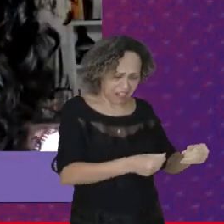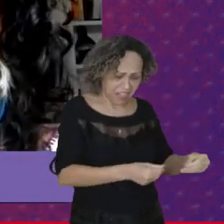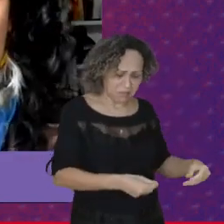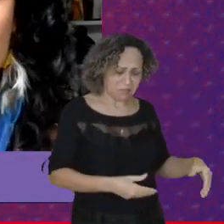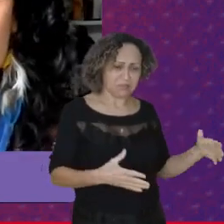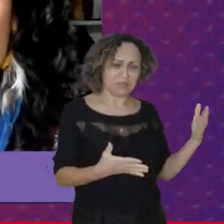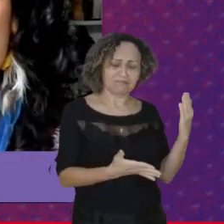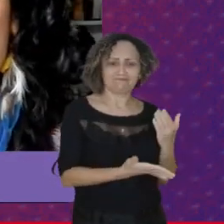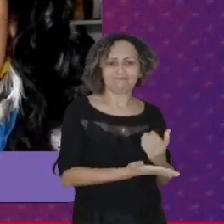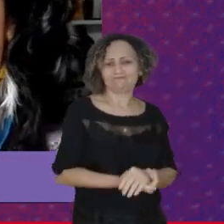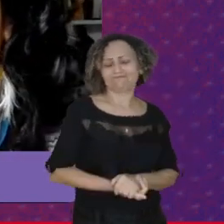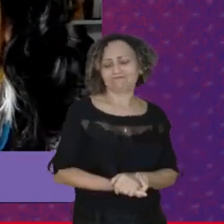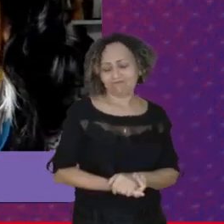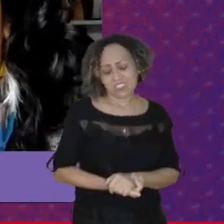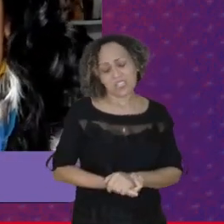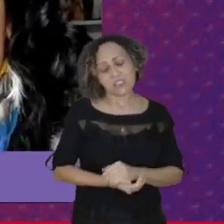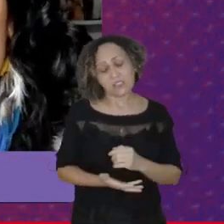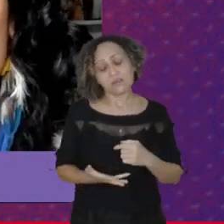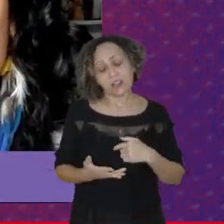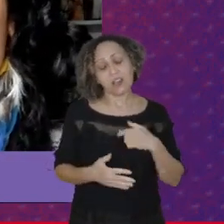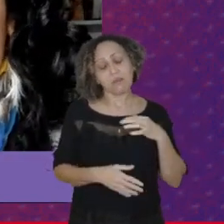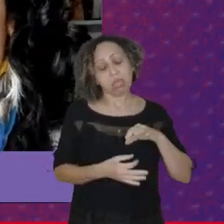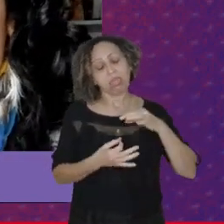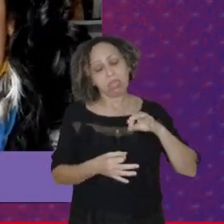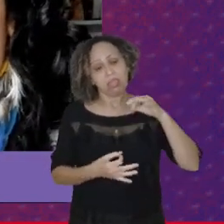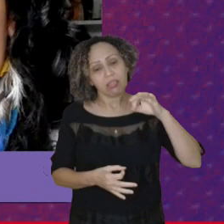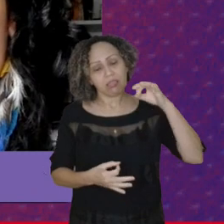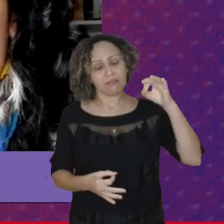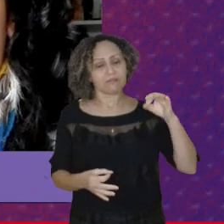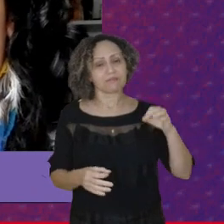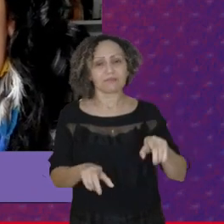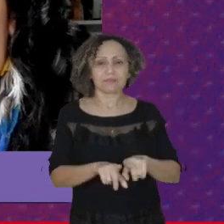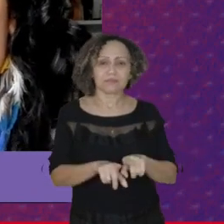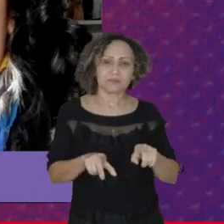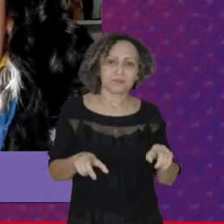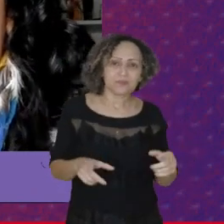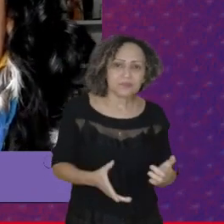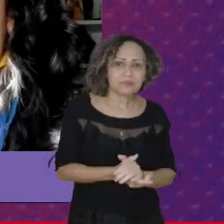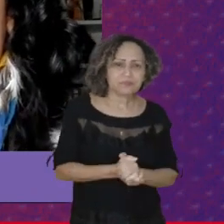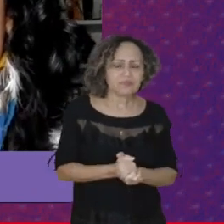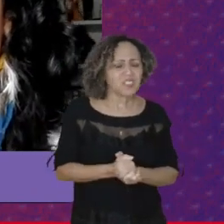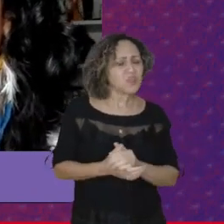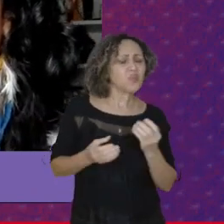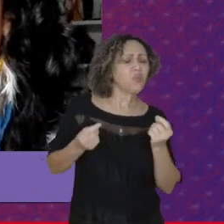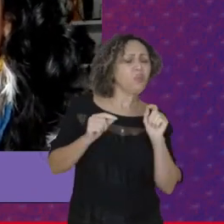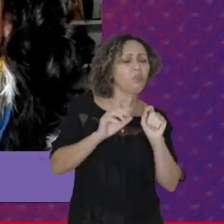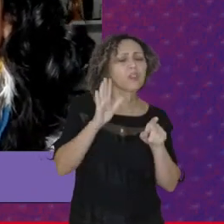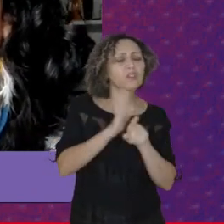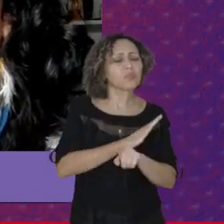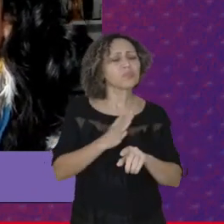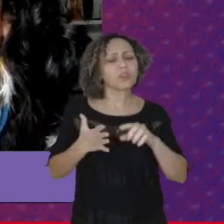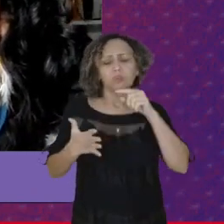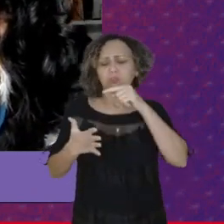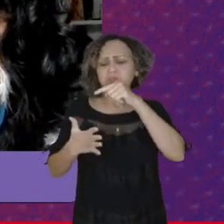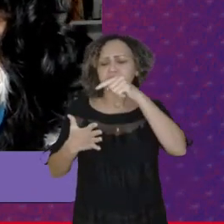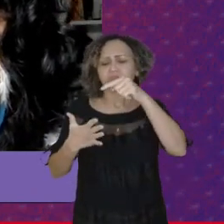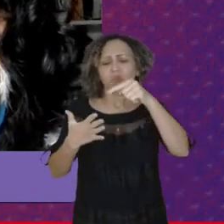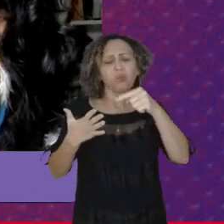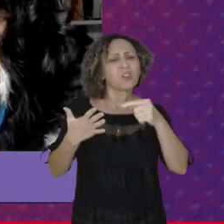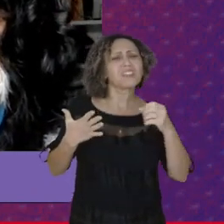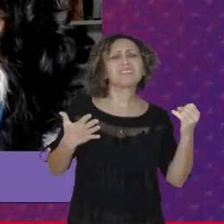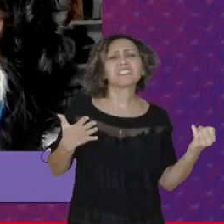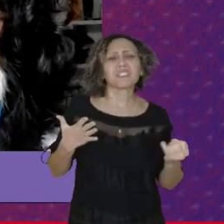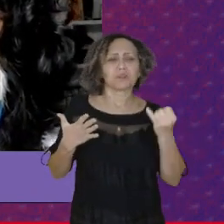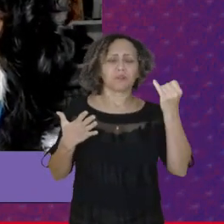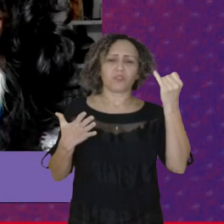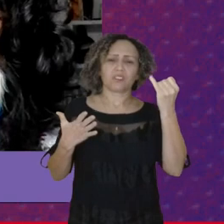até vários dias falando aqui, mas talvez os que a gente poderia destacar, que é fundamental para a gente ter